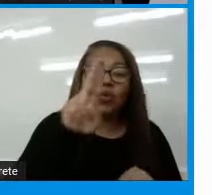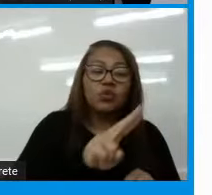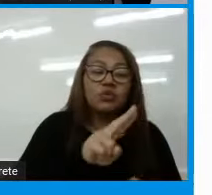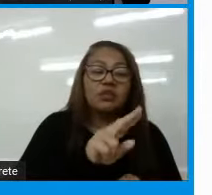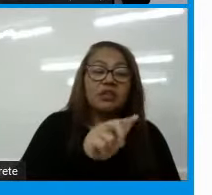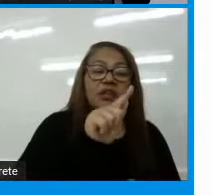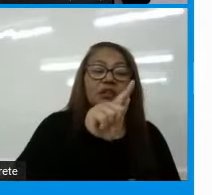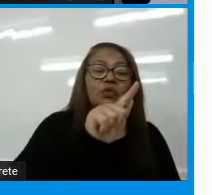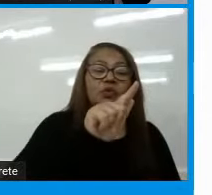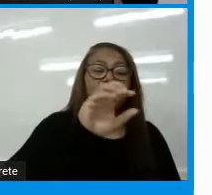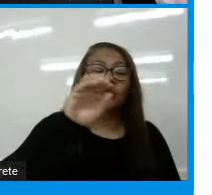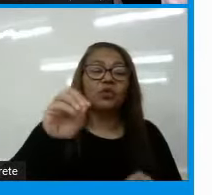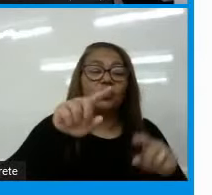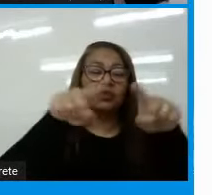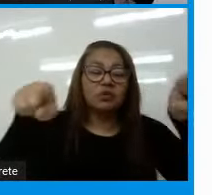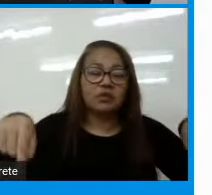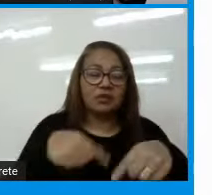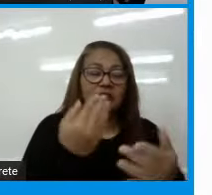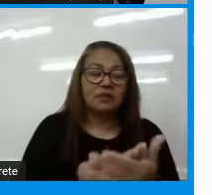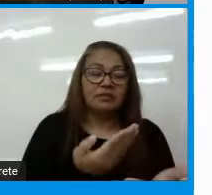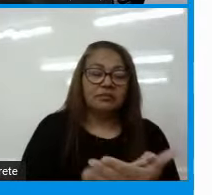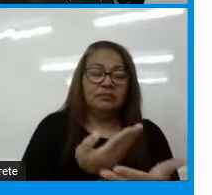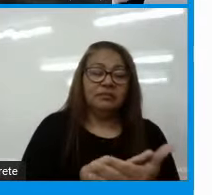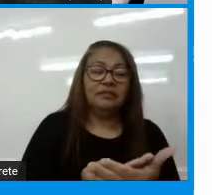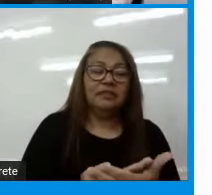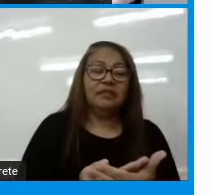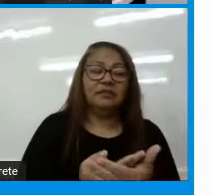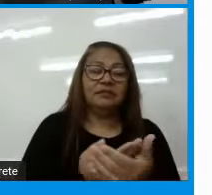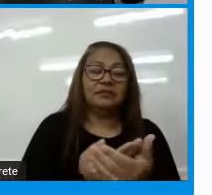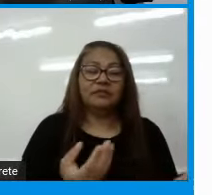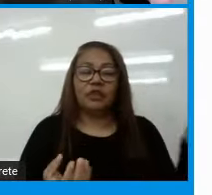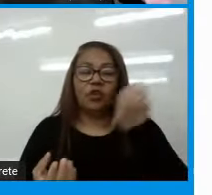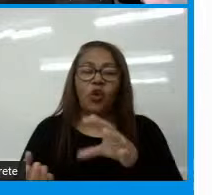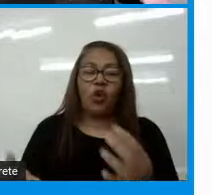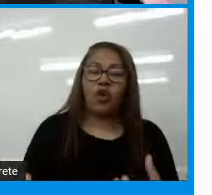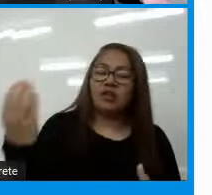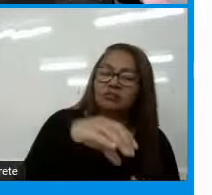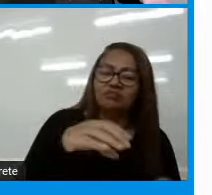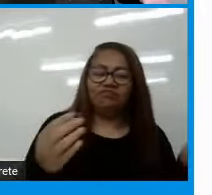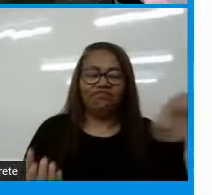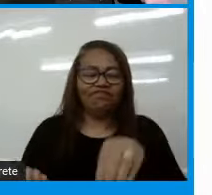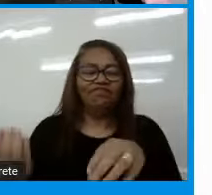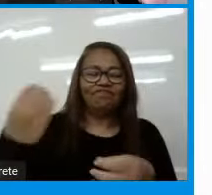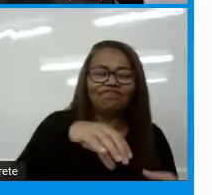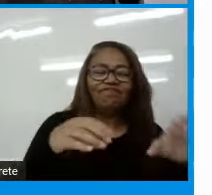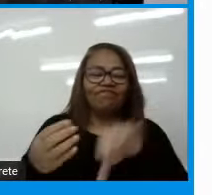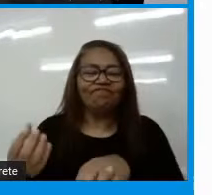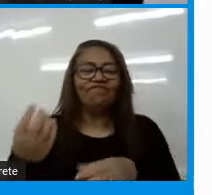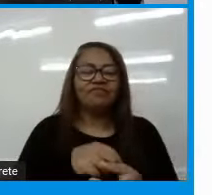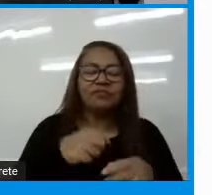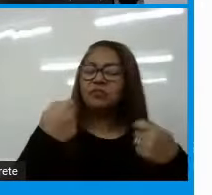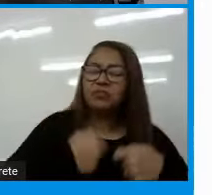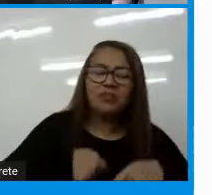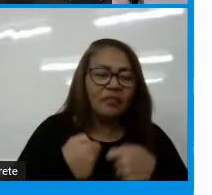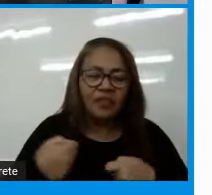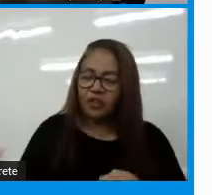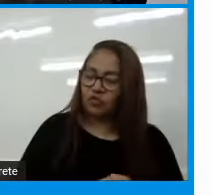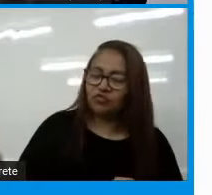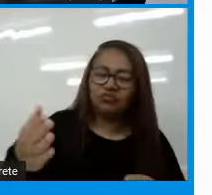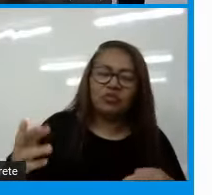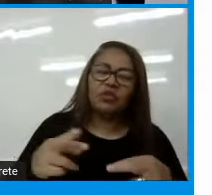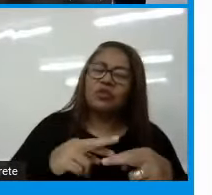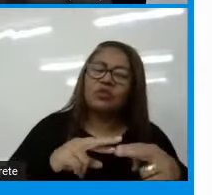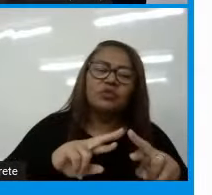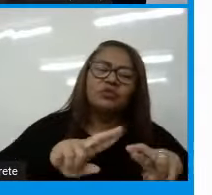vai acoplando esses recursos. O recurso do Meet, à medida que você precisa, o recurso do e-mail,